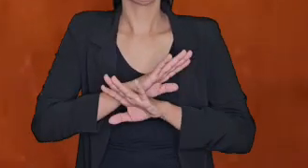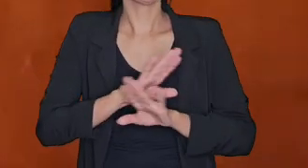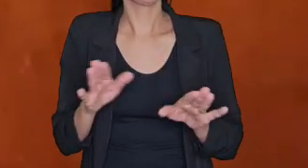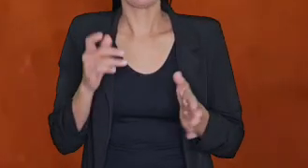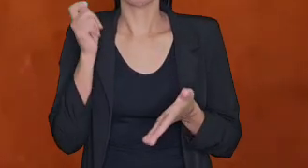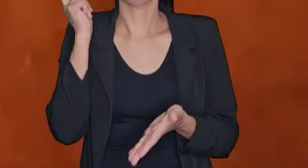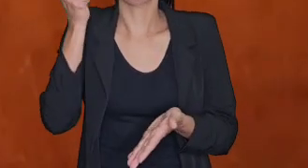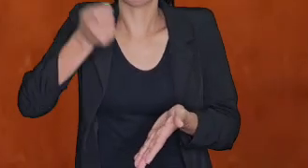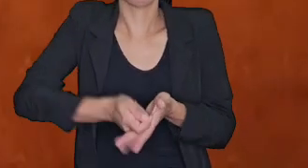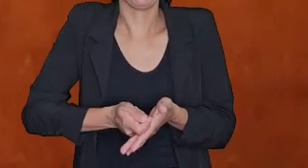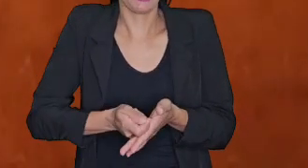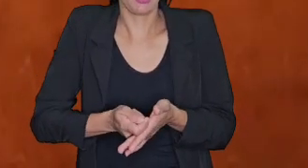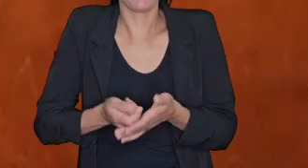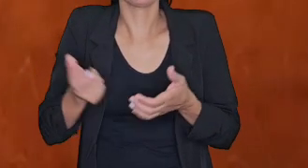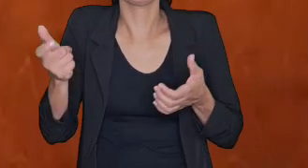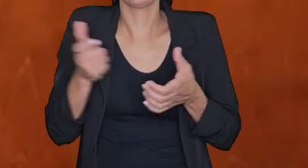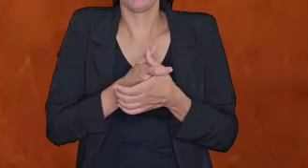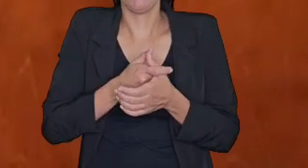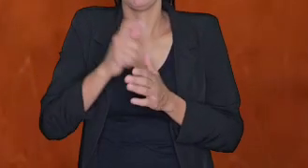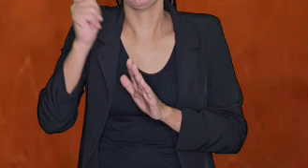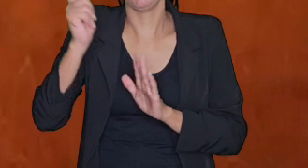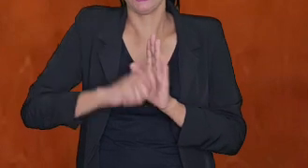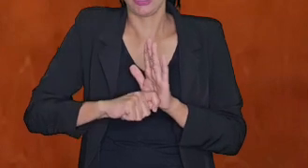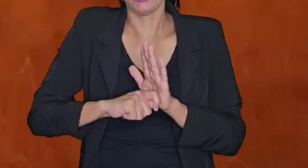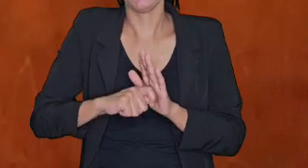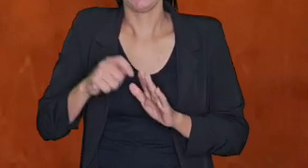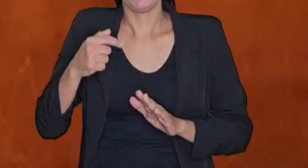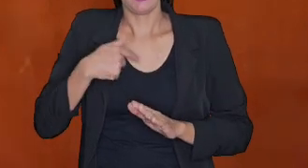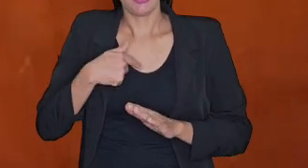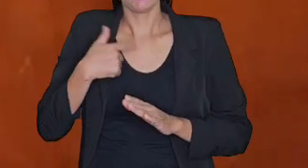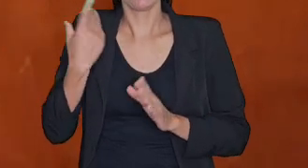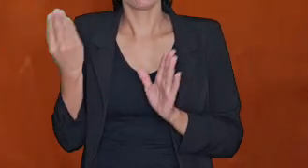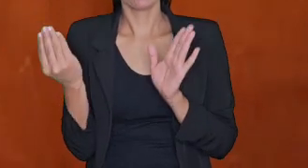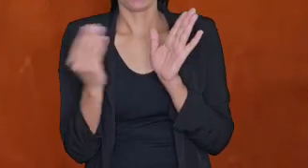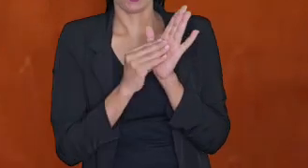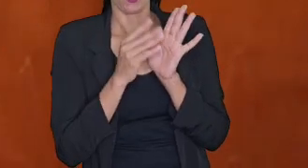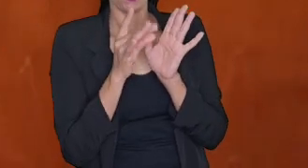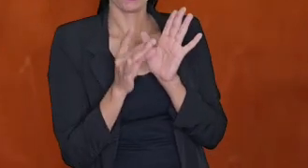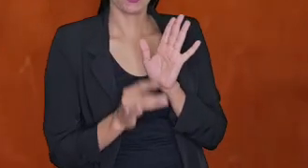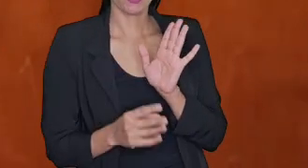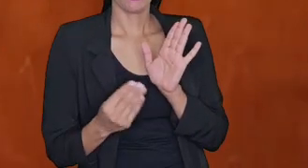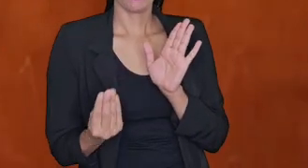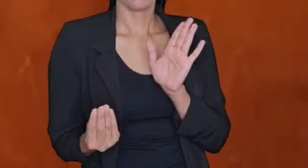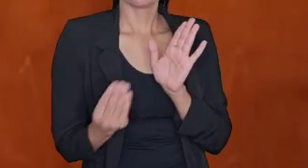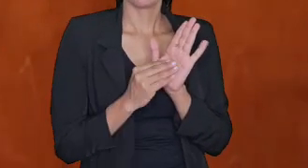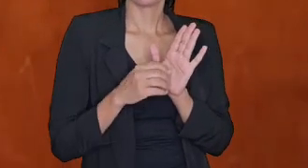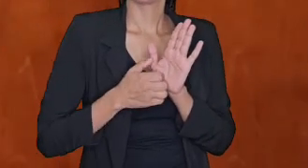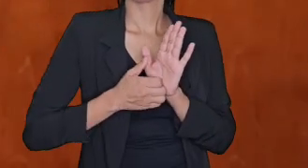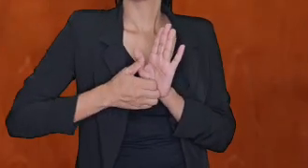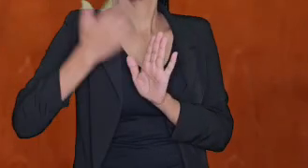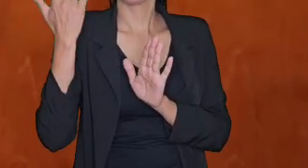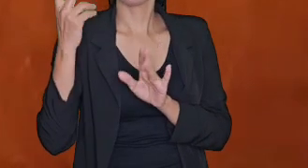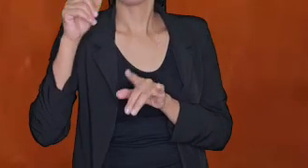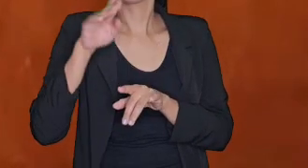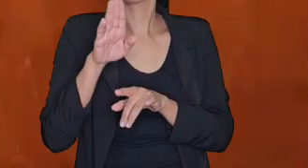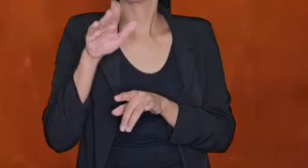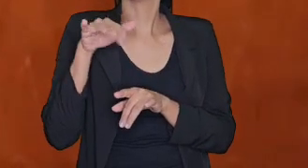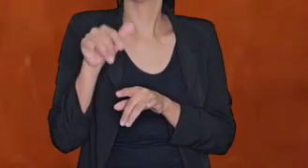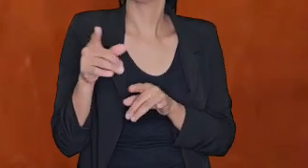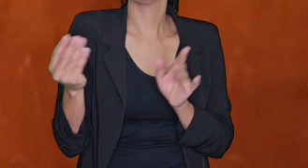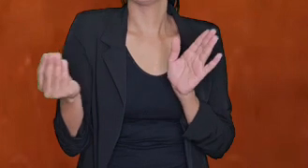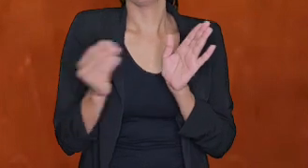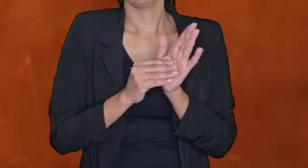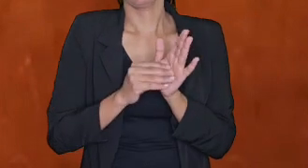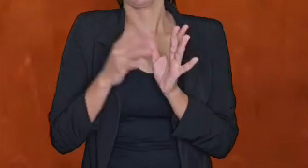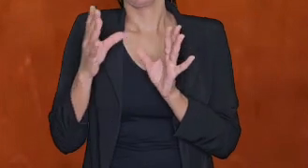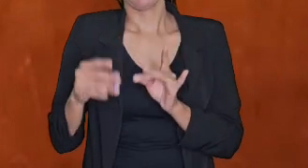seu patrimônio é suficiente para pagar o crédito tributário. E eu discrimino, neste